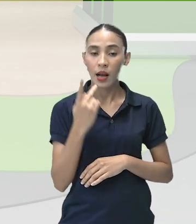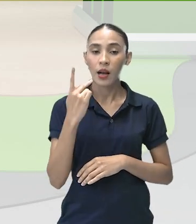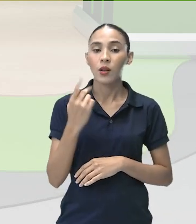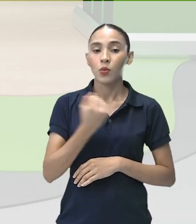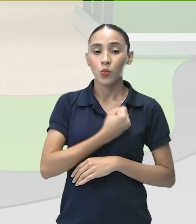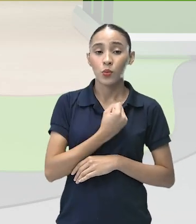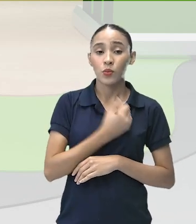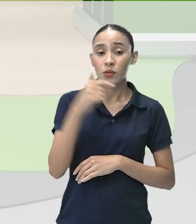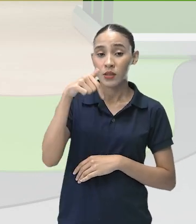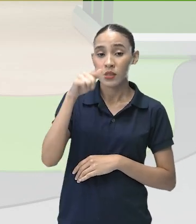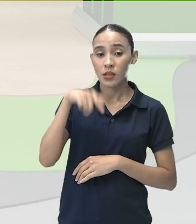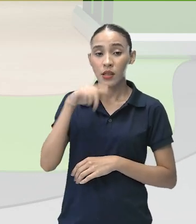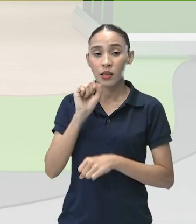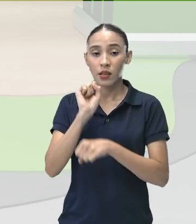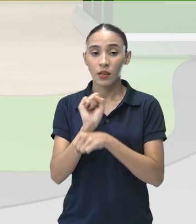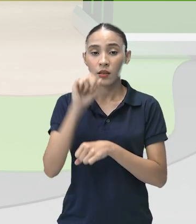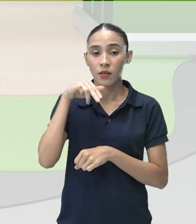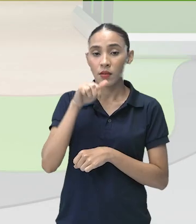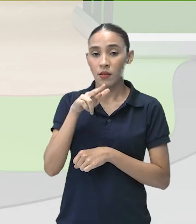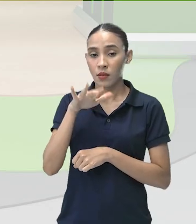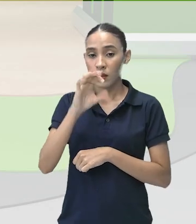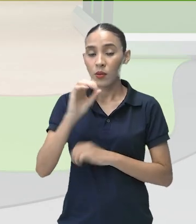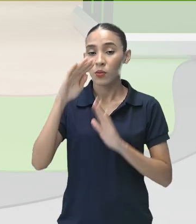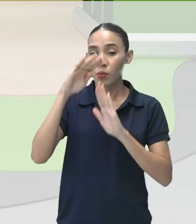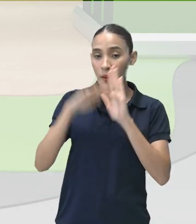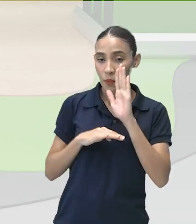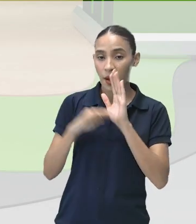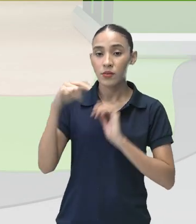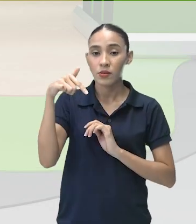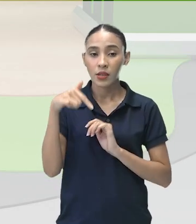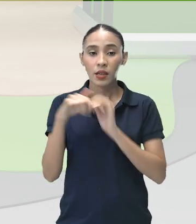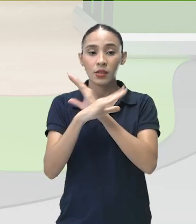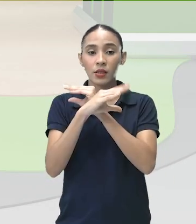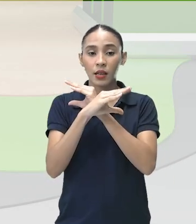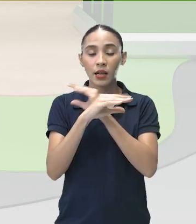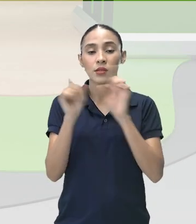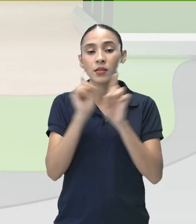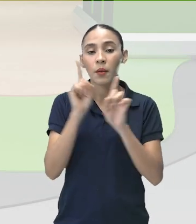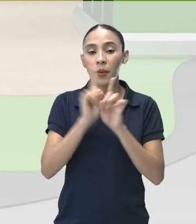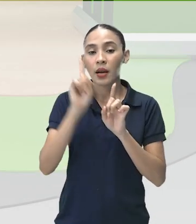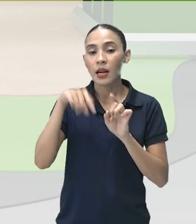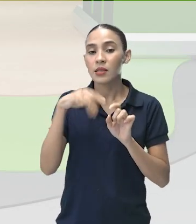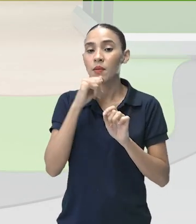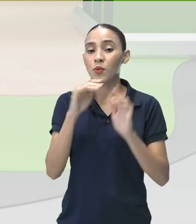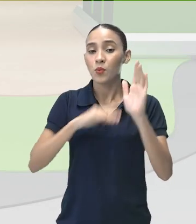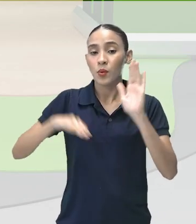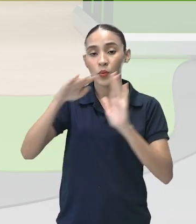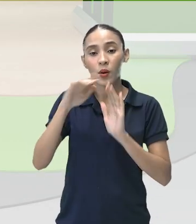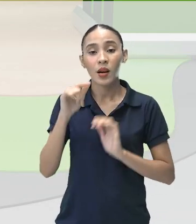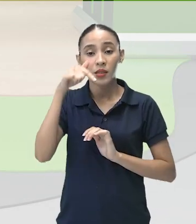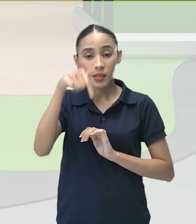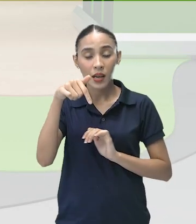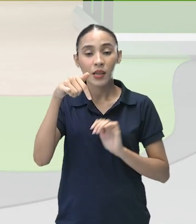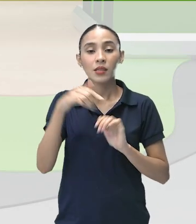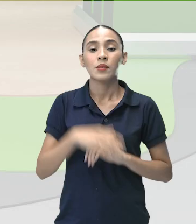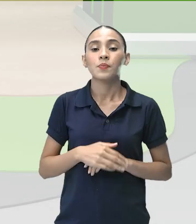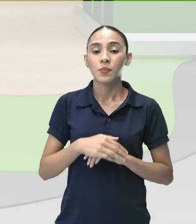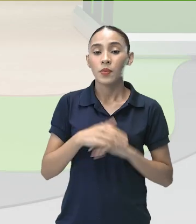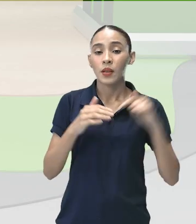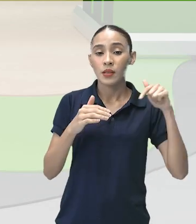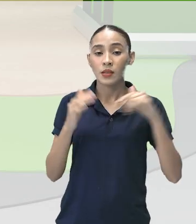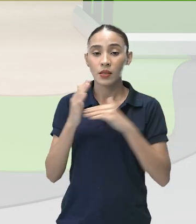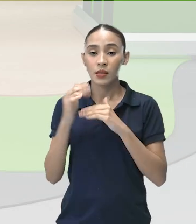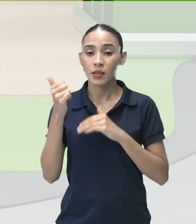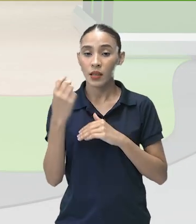ele é considerado neutro e valores abaixo de 7 são ácidos, bem como valores superiores de 7, ou seja, de 7 a 14,